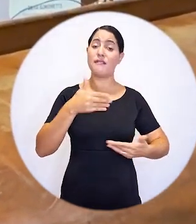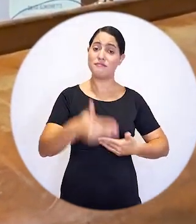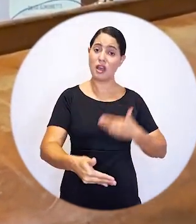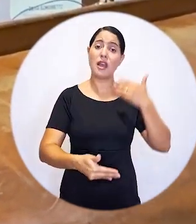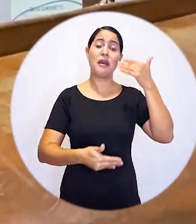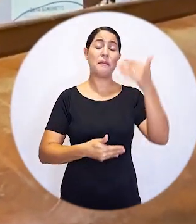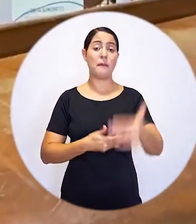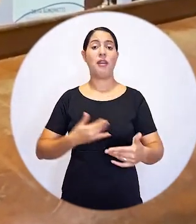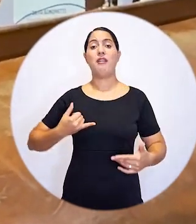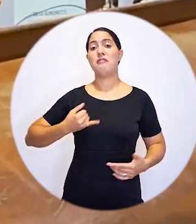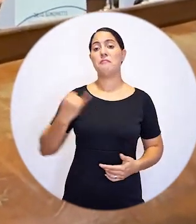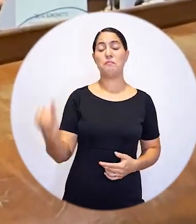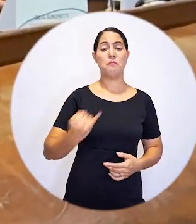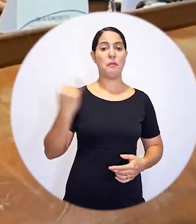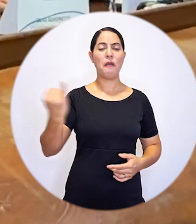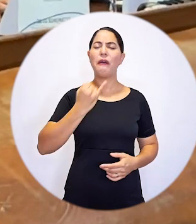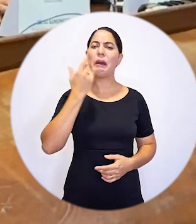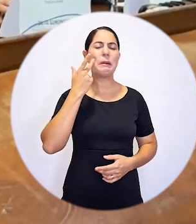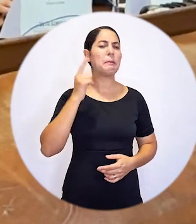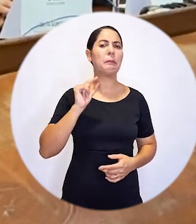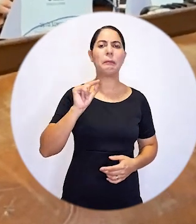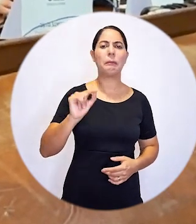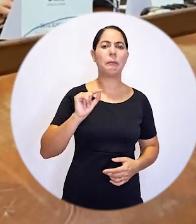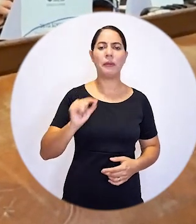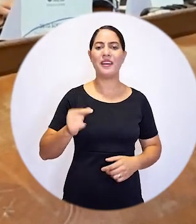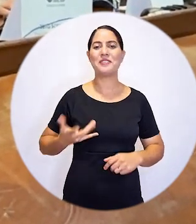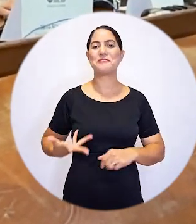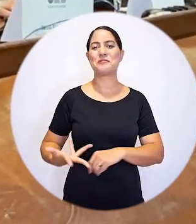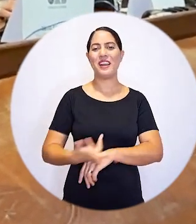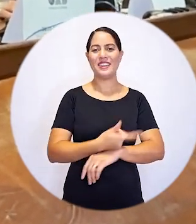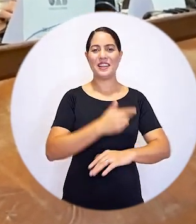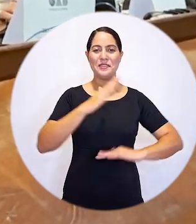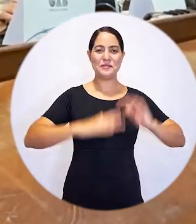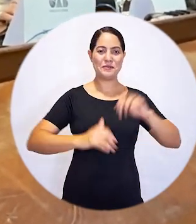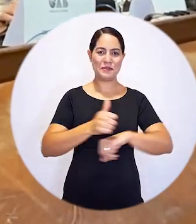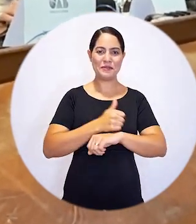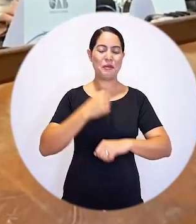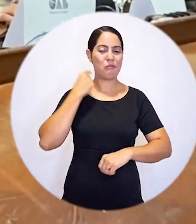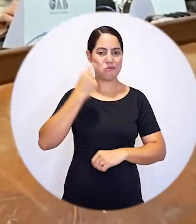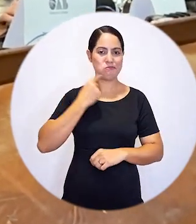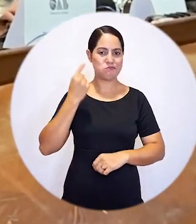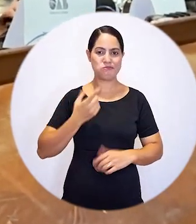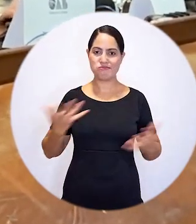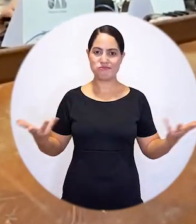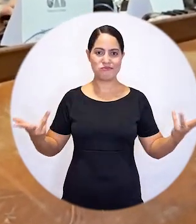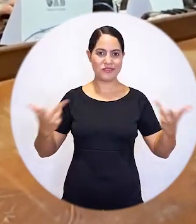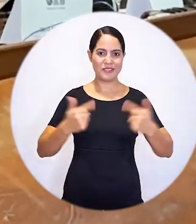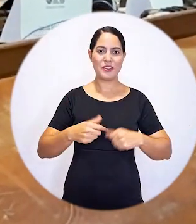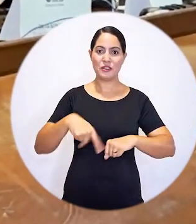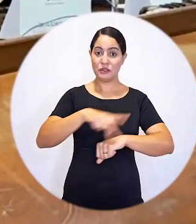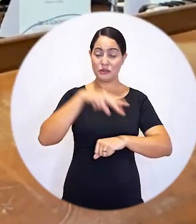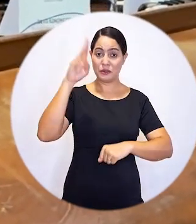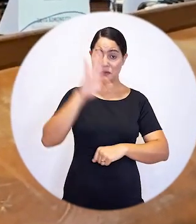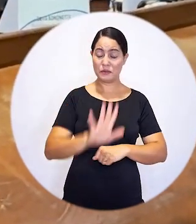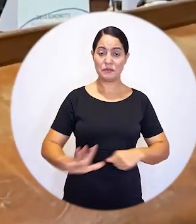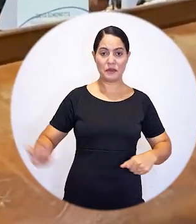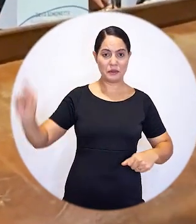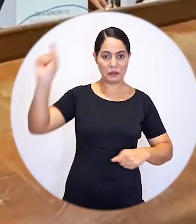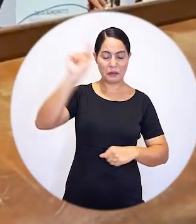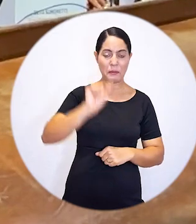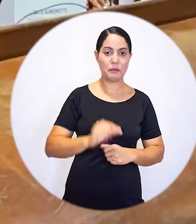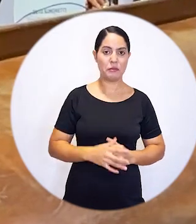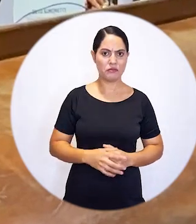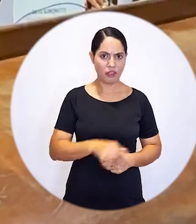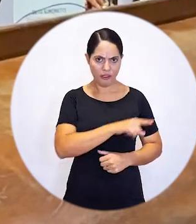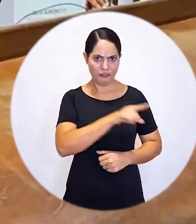nós estamos dando um passo importante para a qualificação e para a melhoria da qualidade dos nossos profissionais da